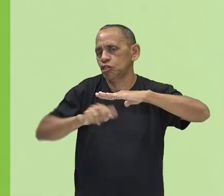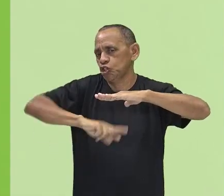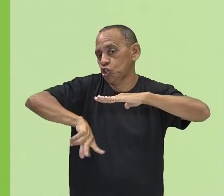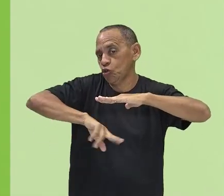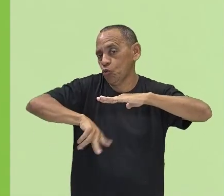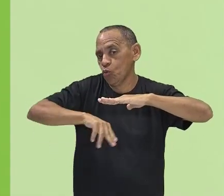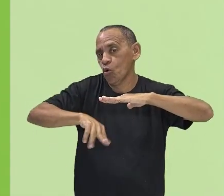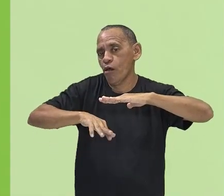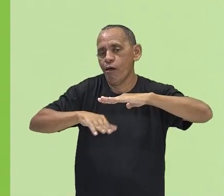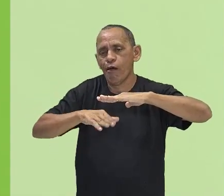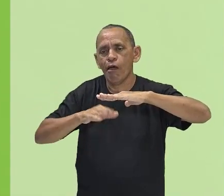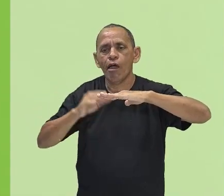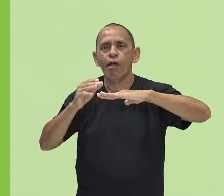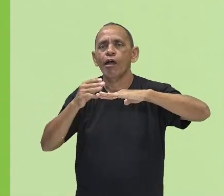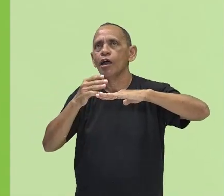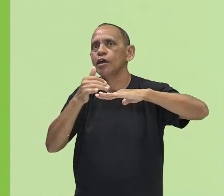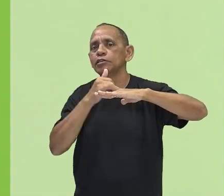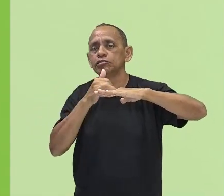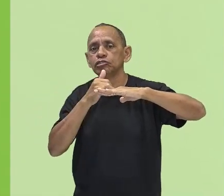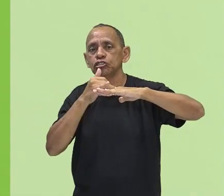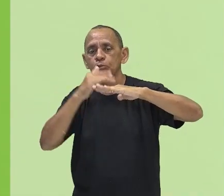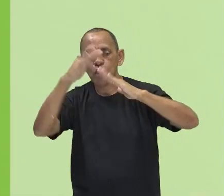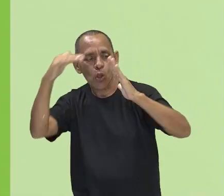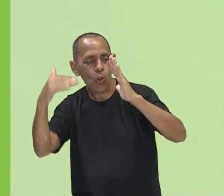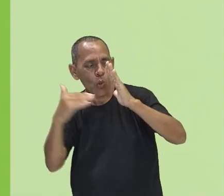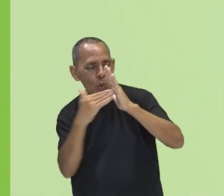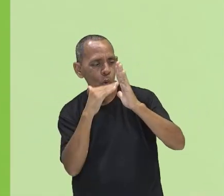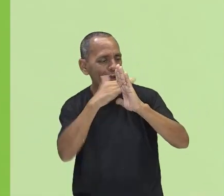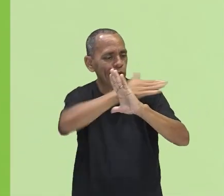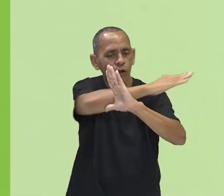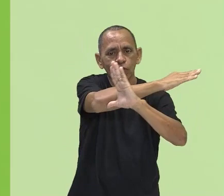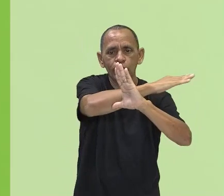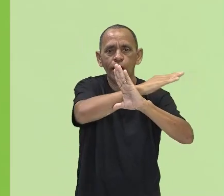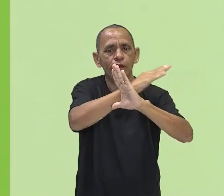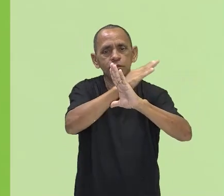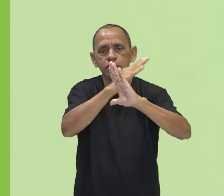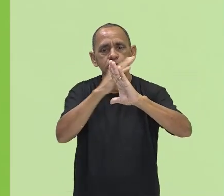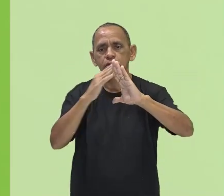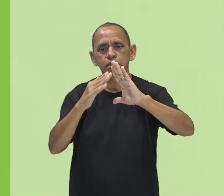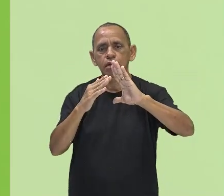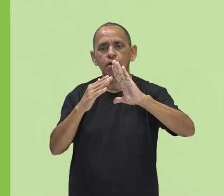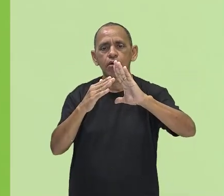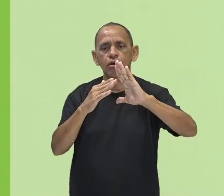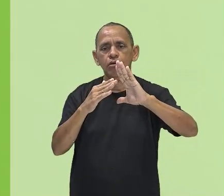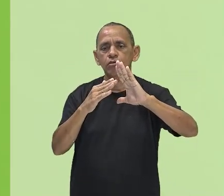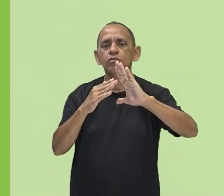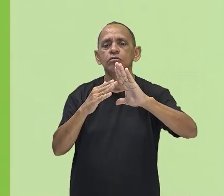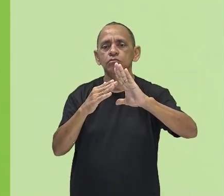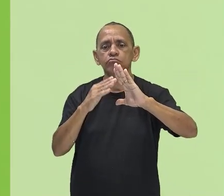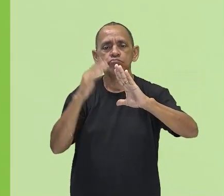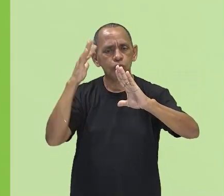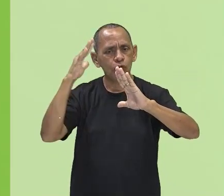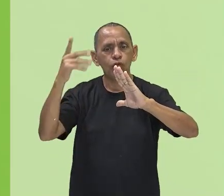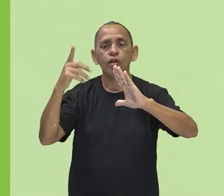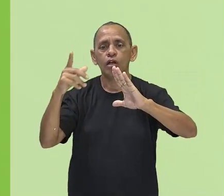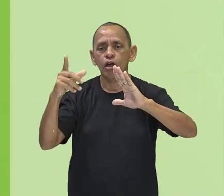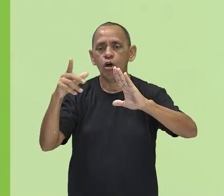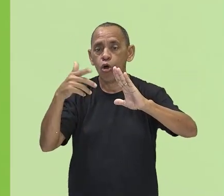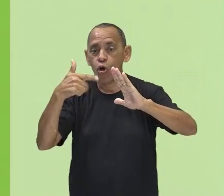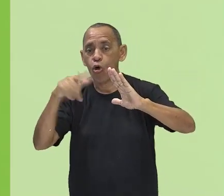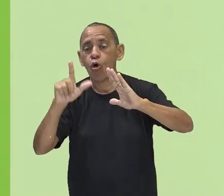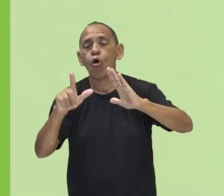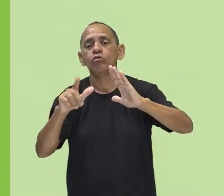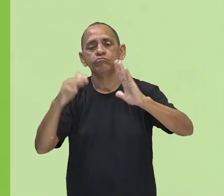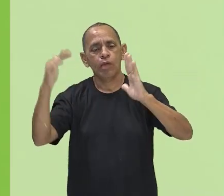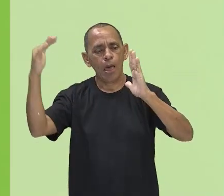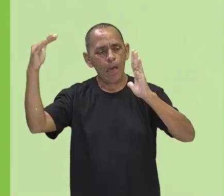meio para o outro, tá certo? Esse é o fenômeno da reflexão da luz. Mas nós temos também o fenômeno da refração da luz.